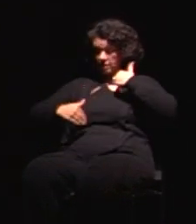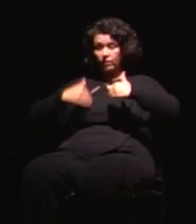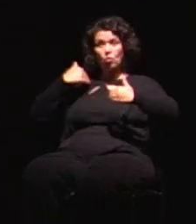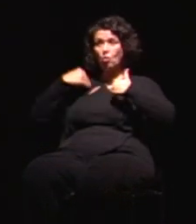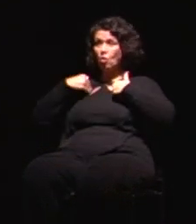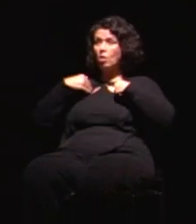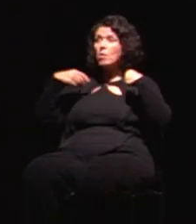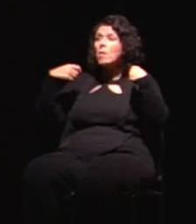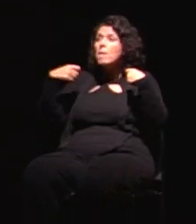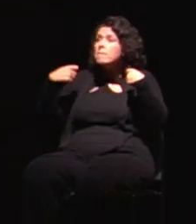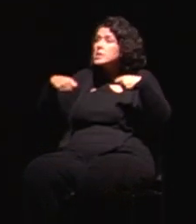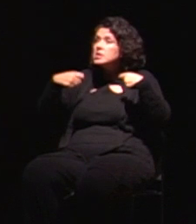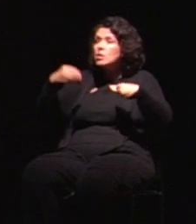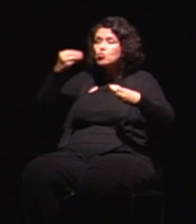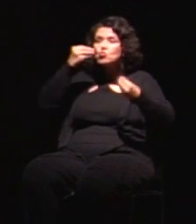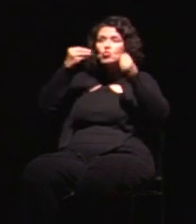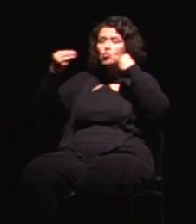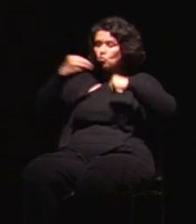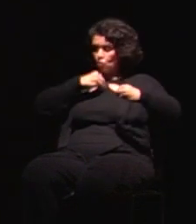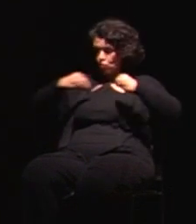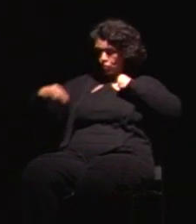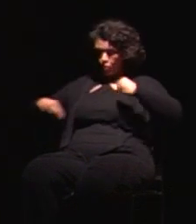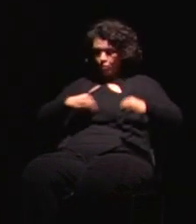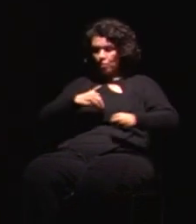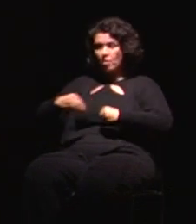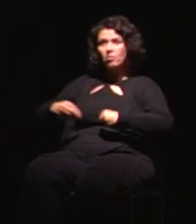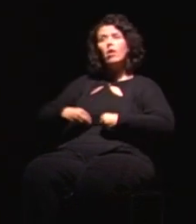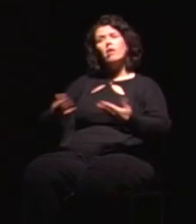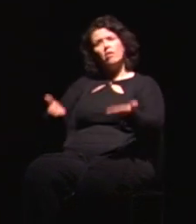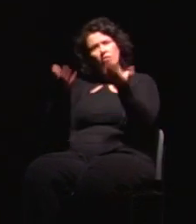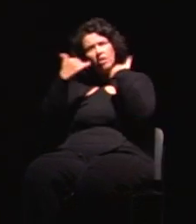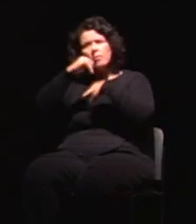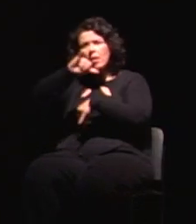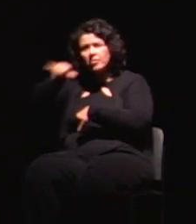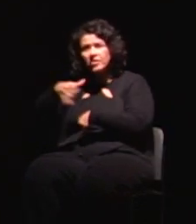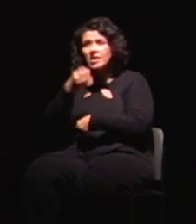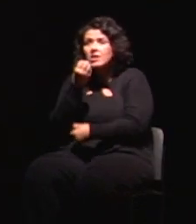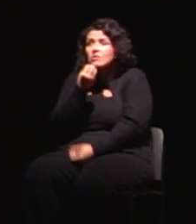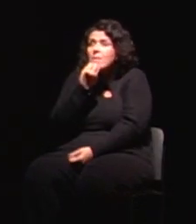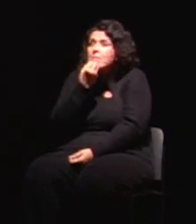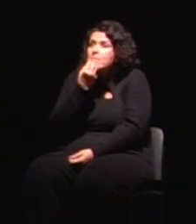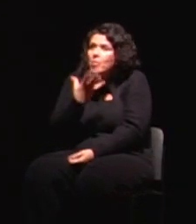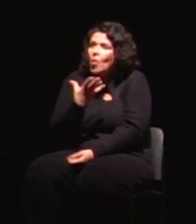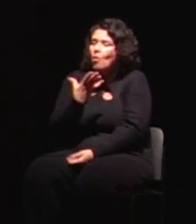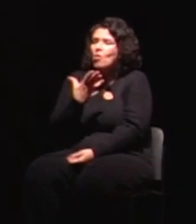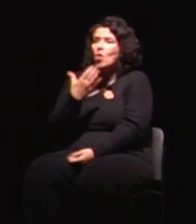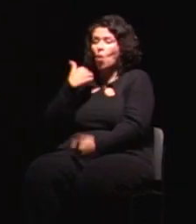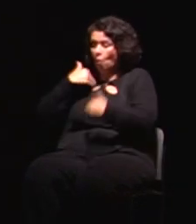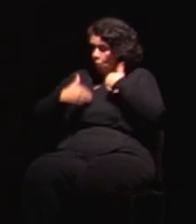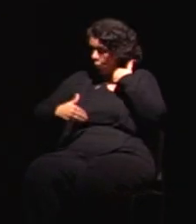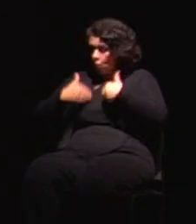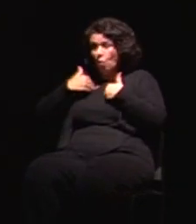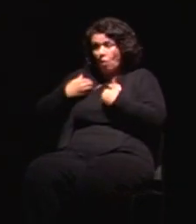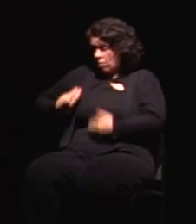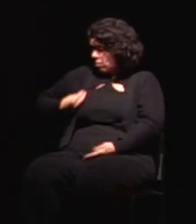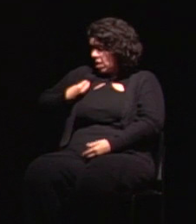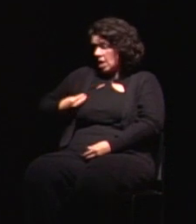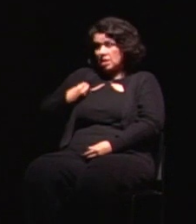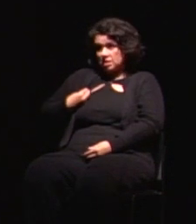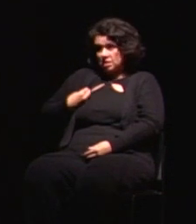beijado, gente. Vamos beijar, vamos aproveitar, porque é isso que é bom. É um corpo, existe. E